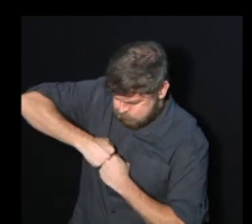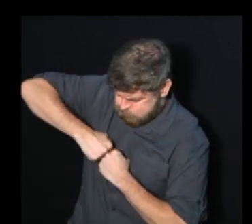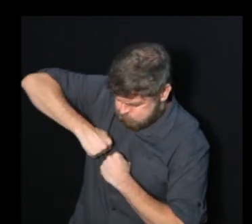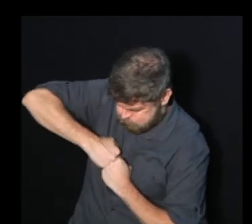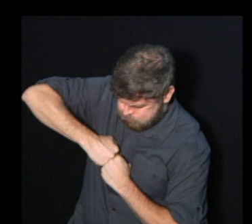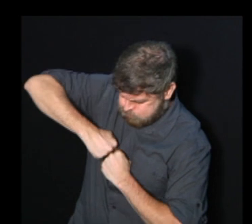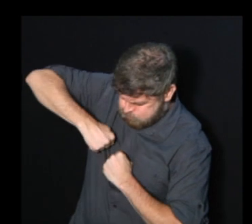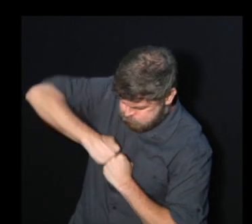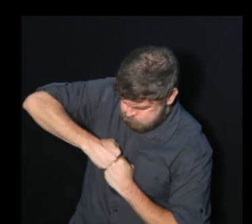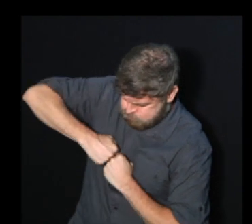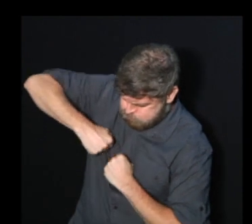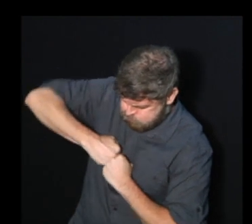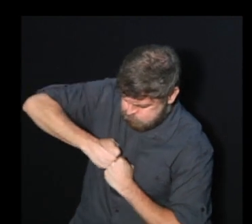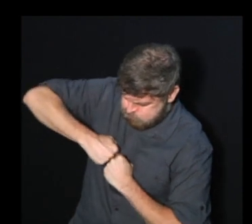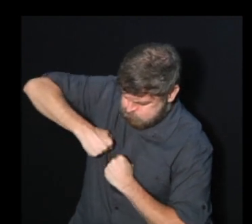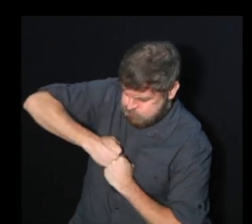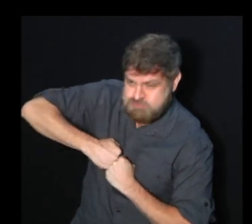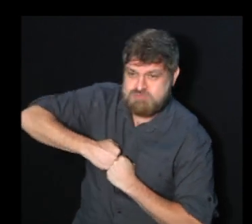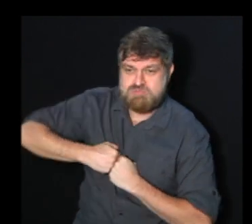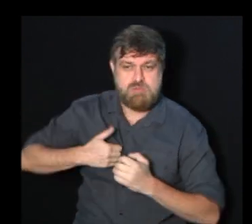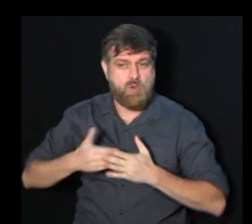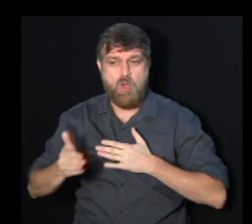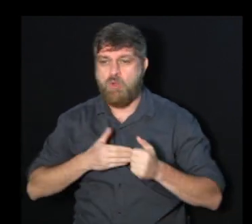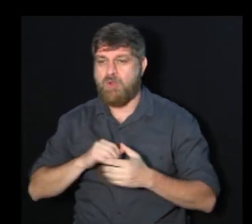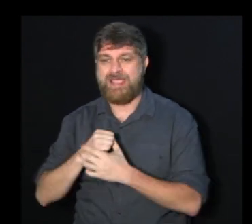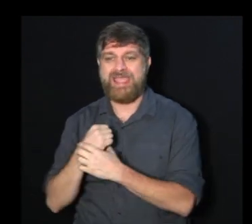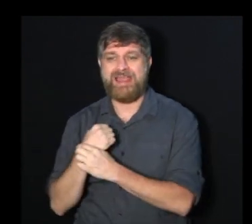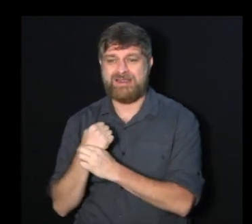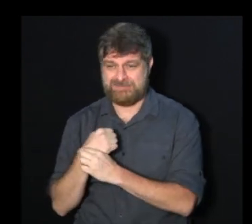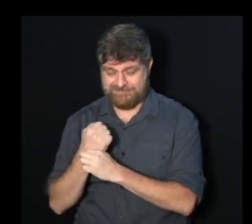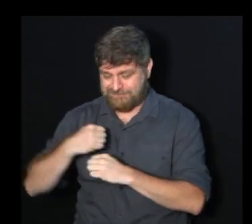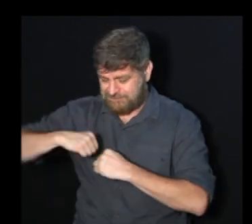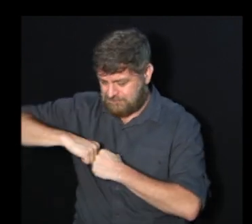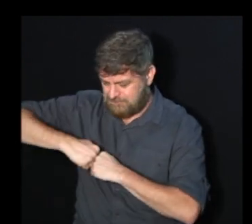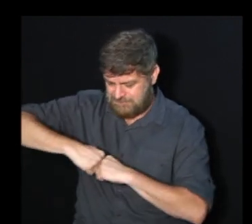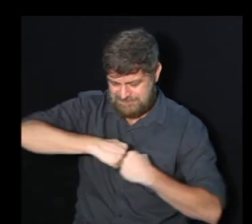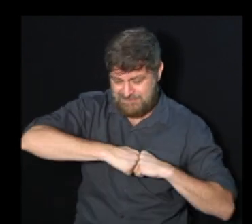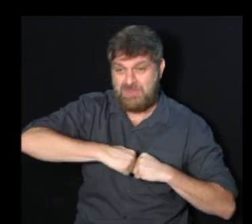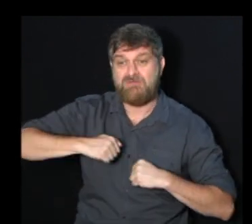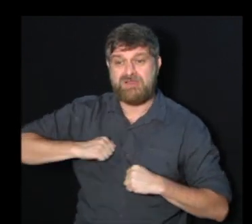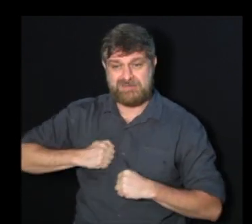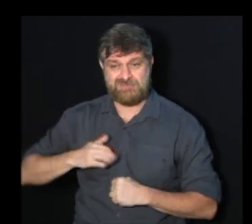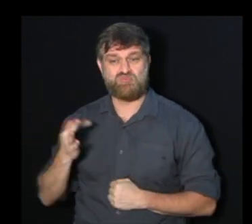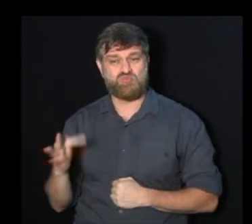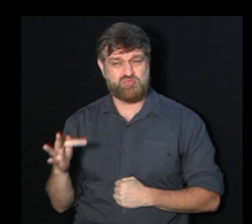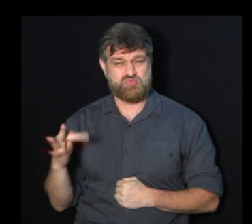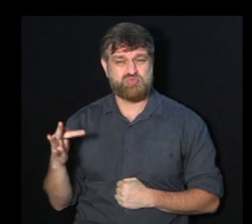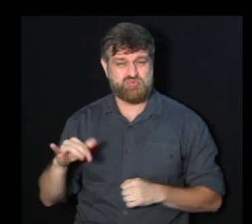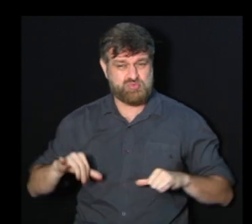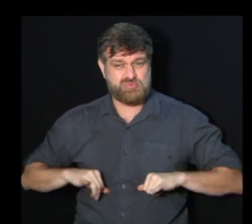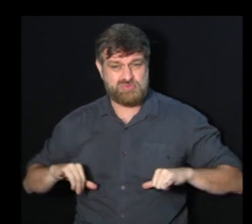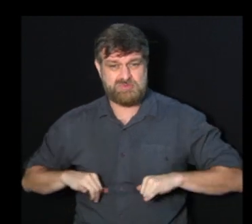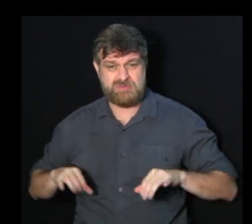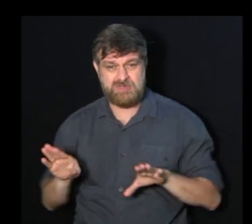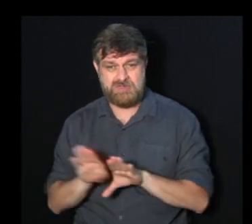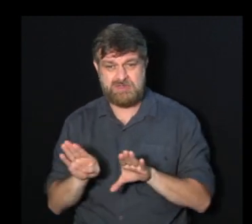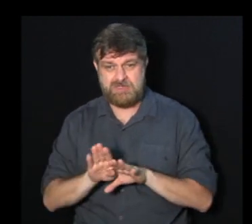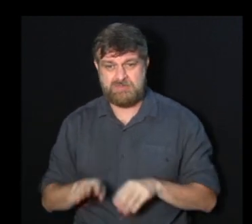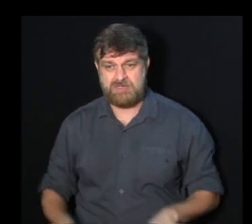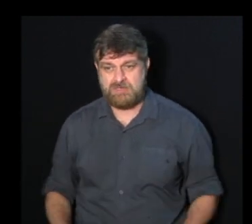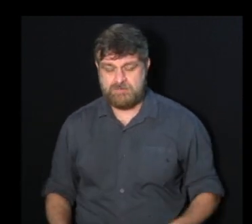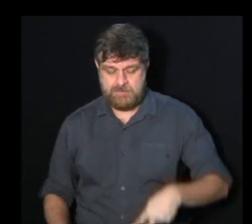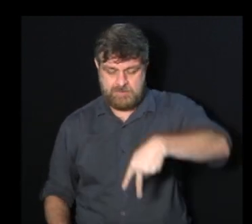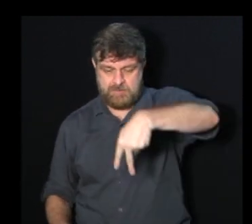maior articular, independente do joelho, ou tornozelo, ou quadril, vão sofrer também com a doença. Discrepância do membro inferior